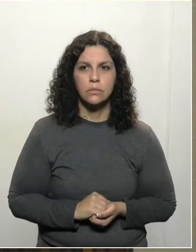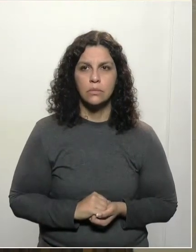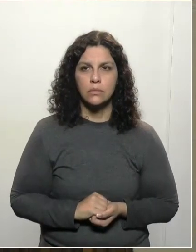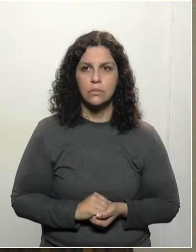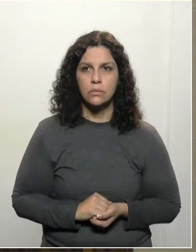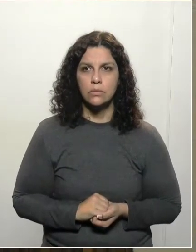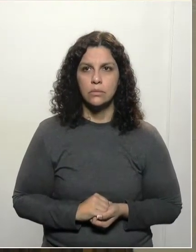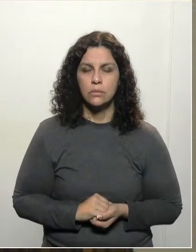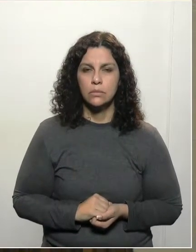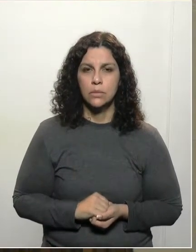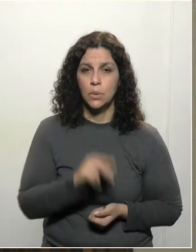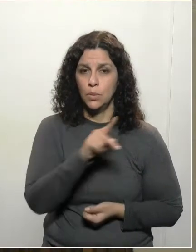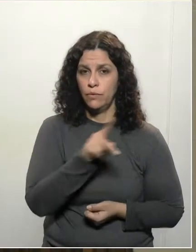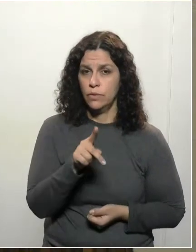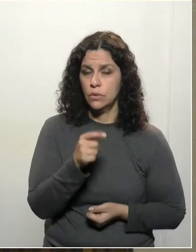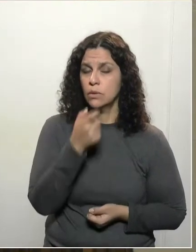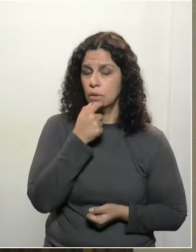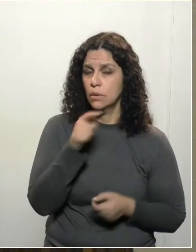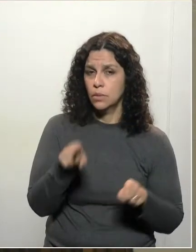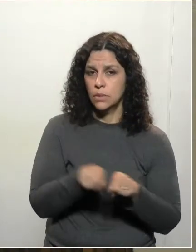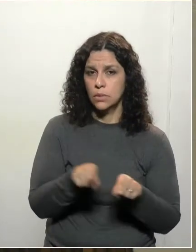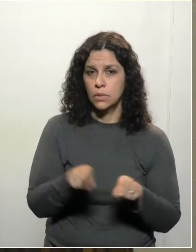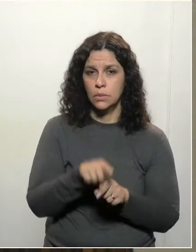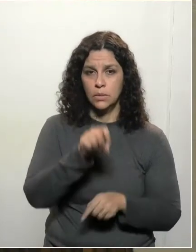Nosso voto é sim. Posição encaminha voto sim.